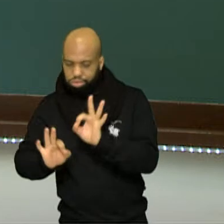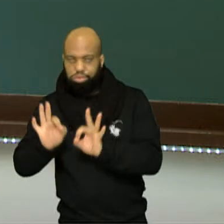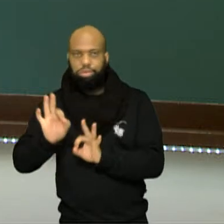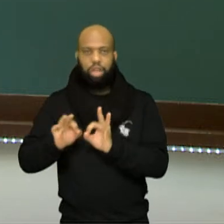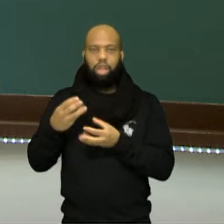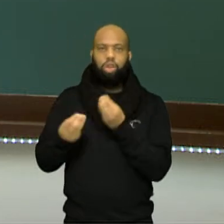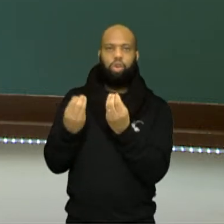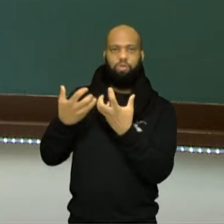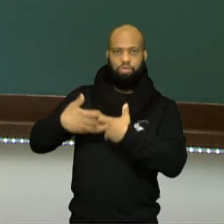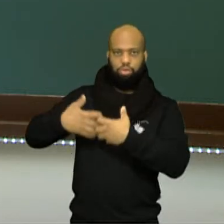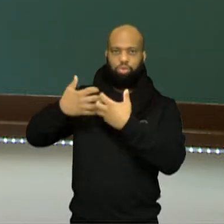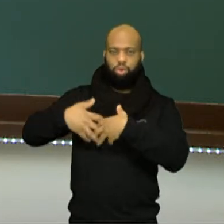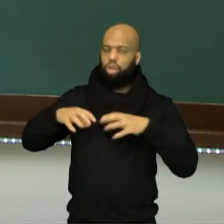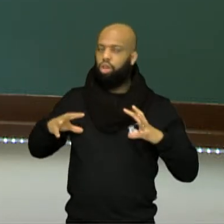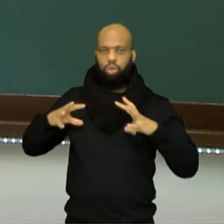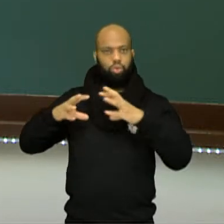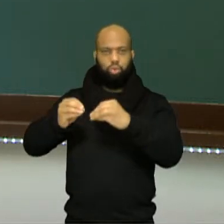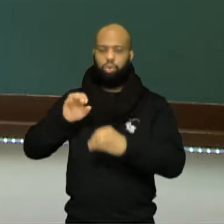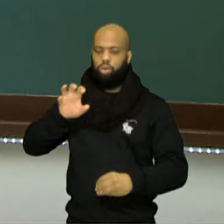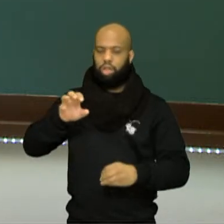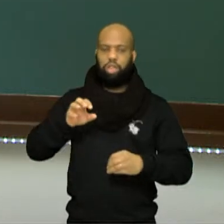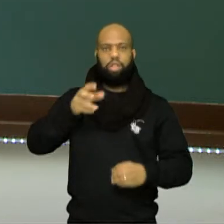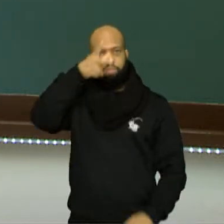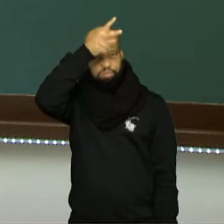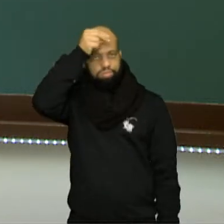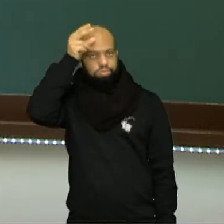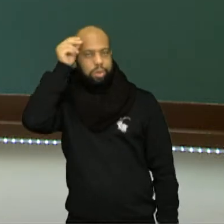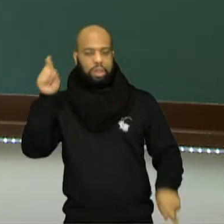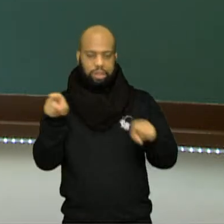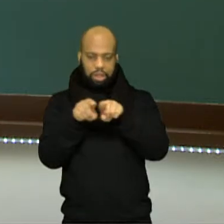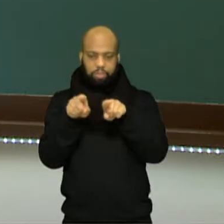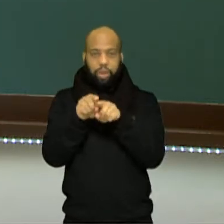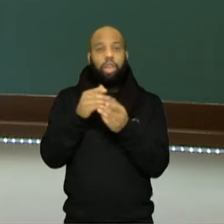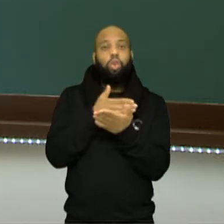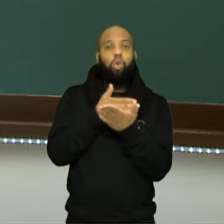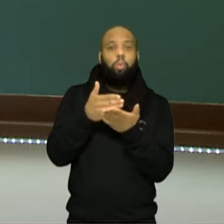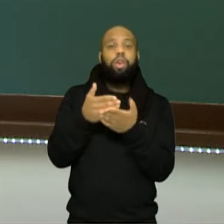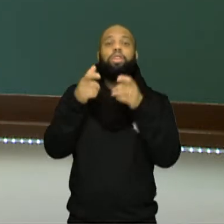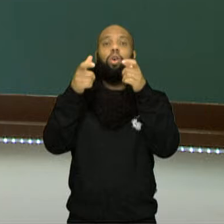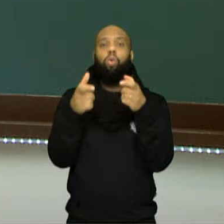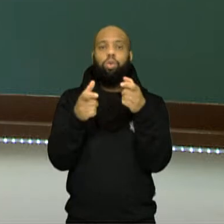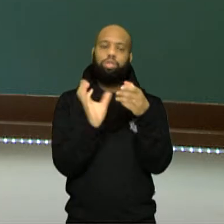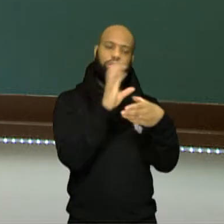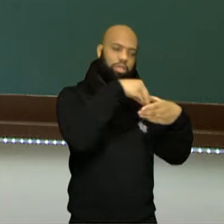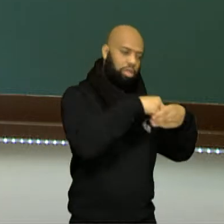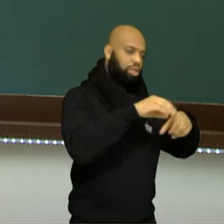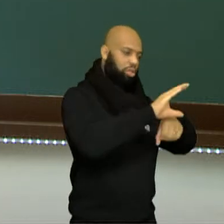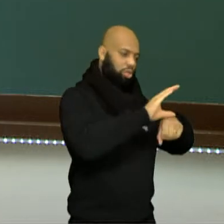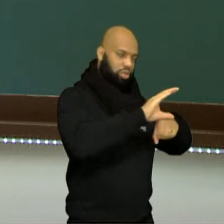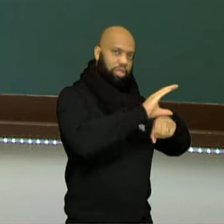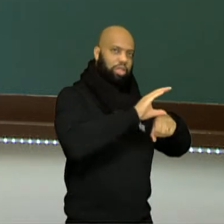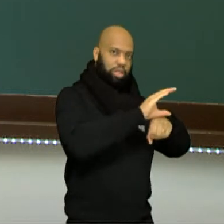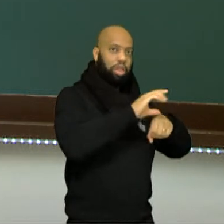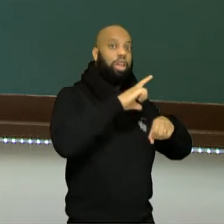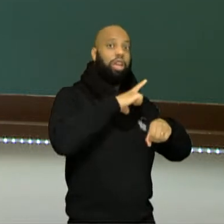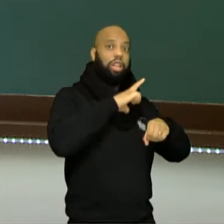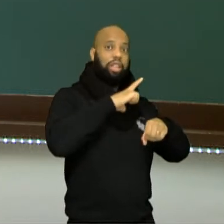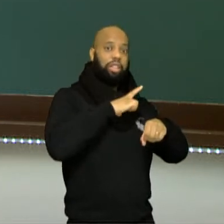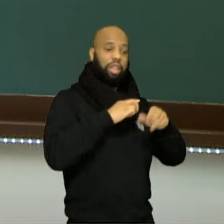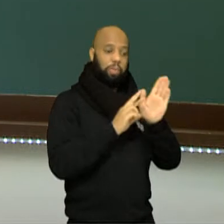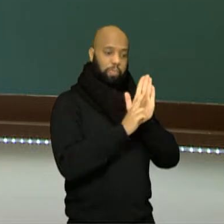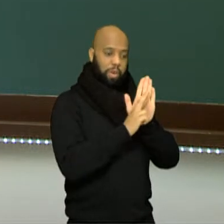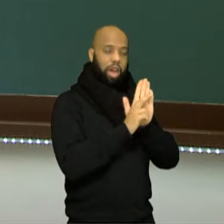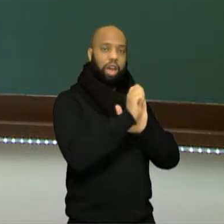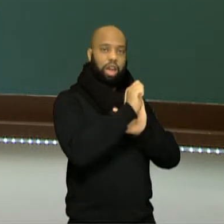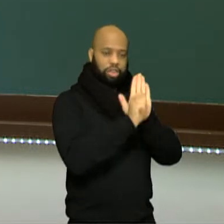o funcionamento de todos esses municípios e começa lá na Constituição, nos parágrafos, nos